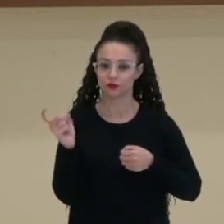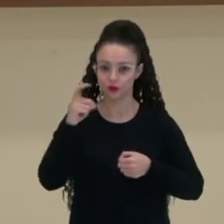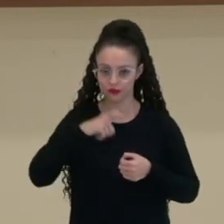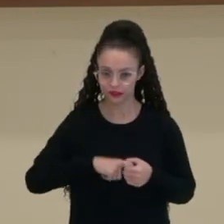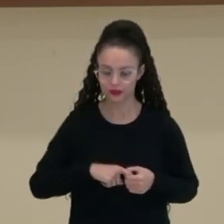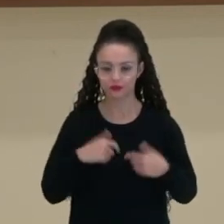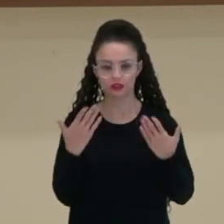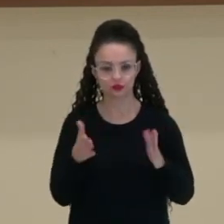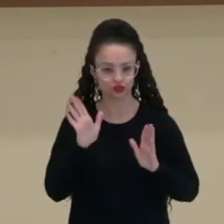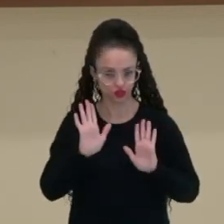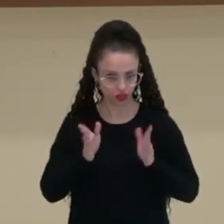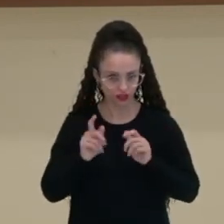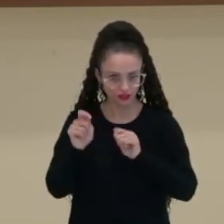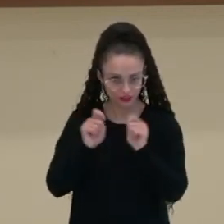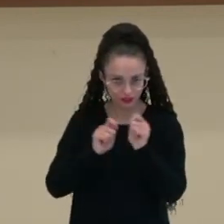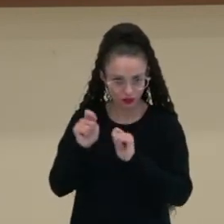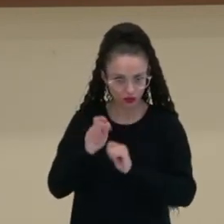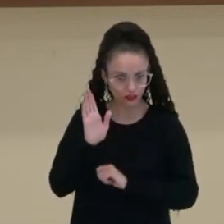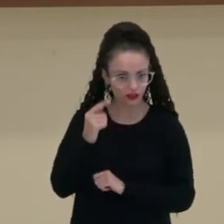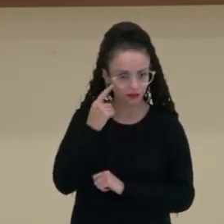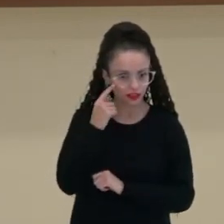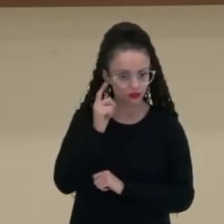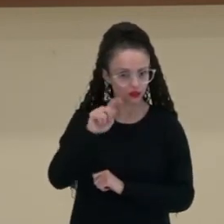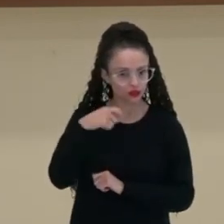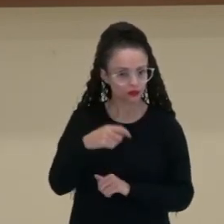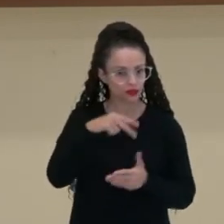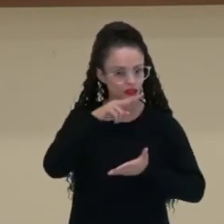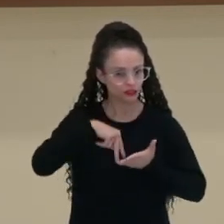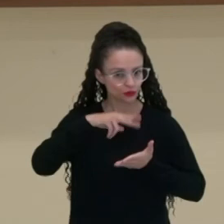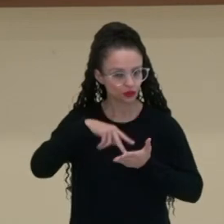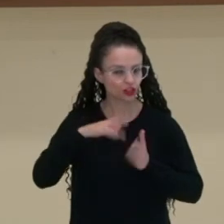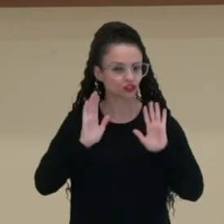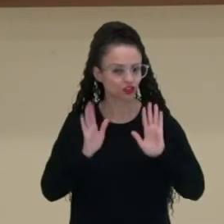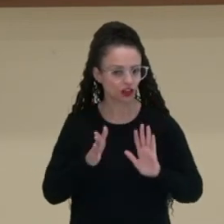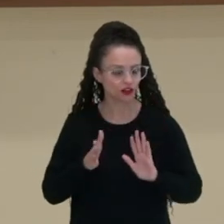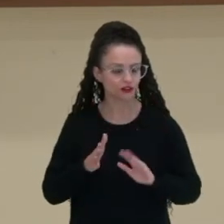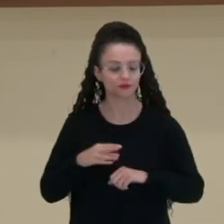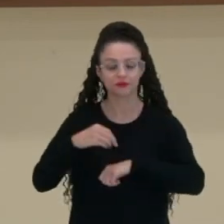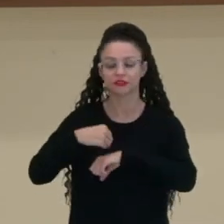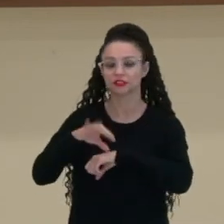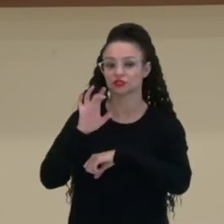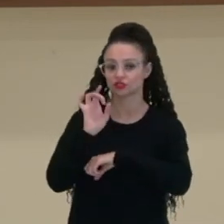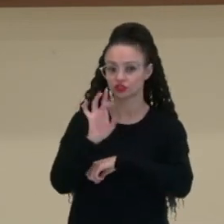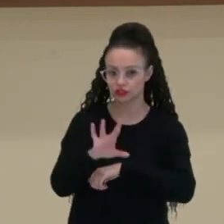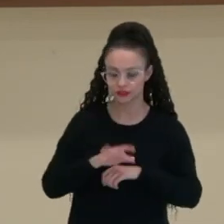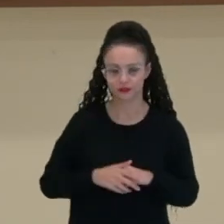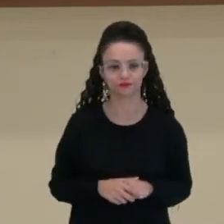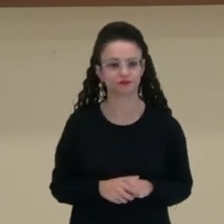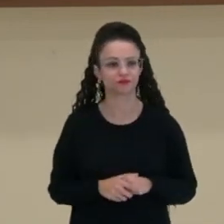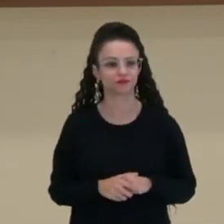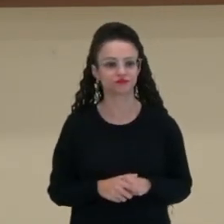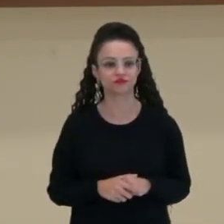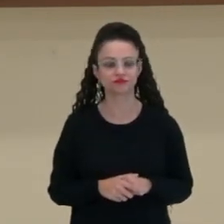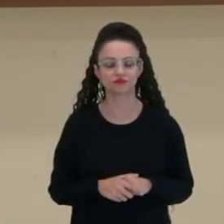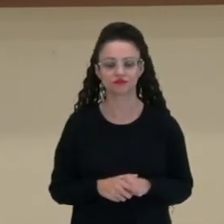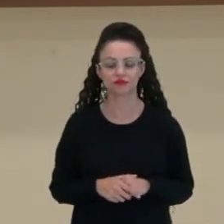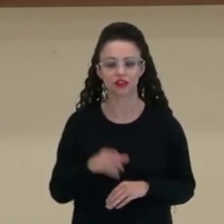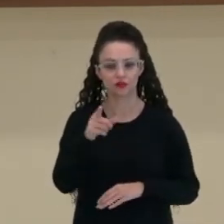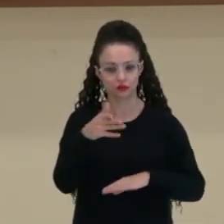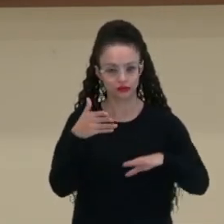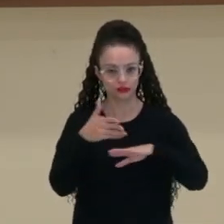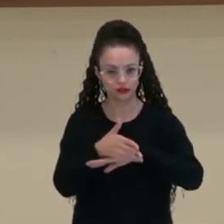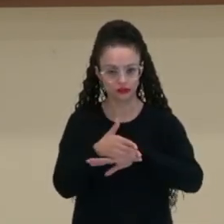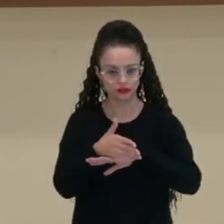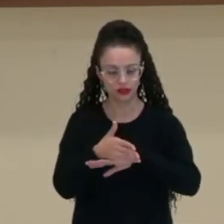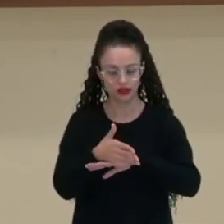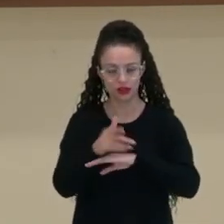Voltamos! Já entrevistou? Já pensou sobre leitura? Eu vou dar uma dica. Quando você acessar agora